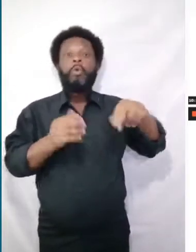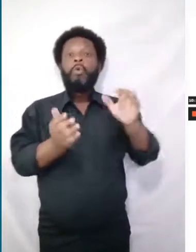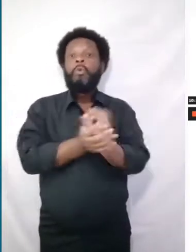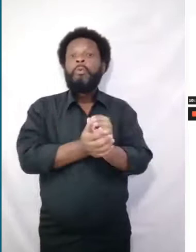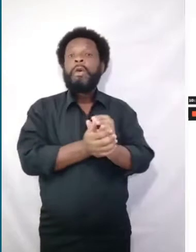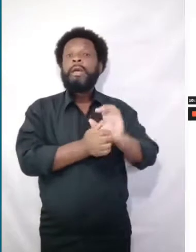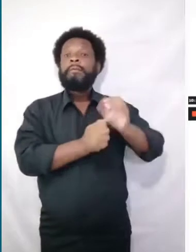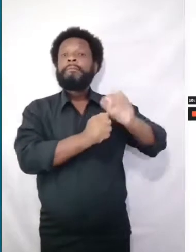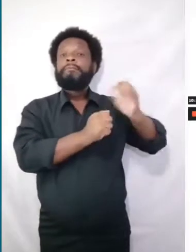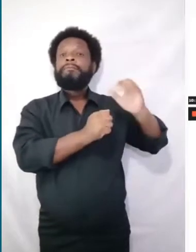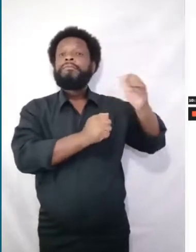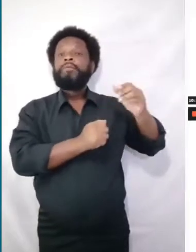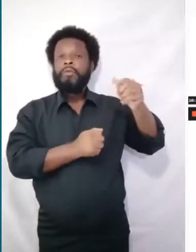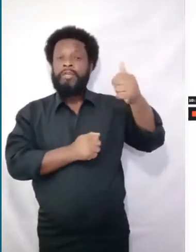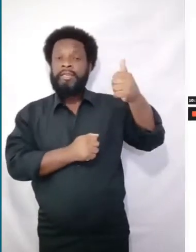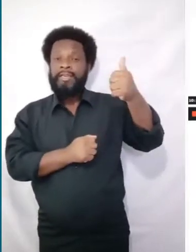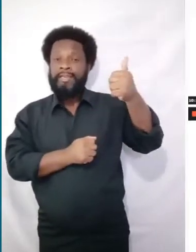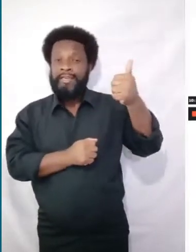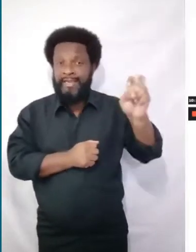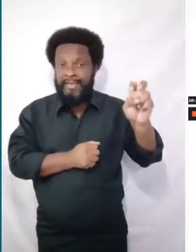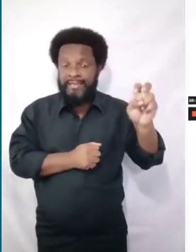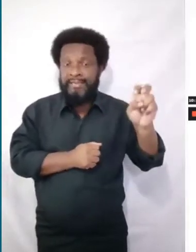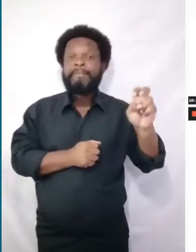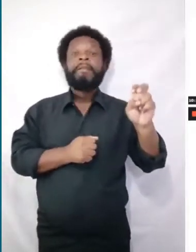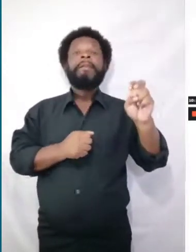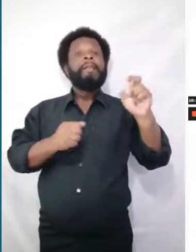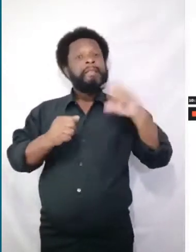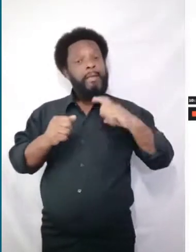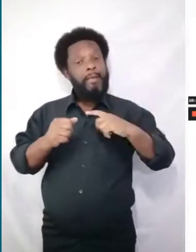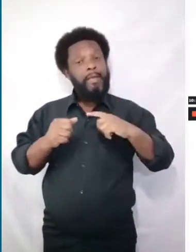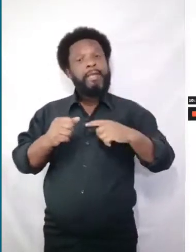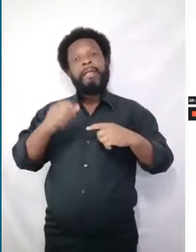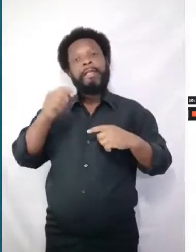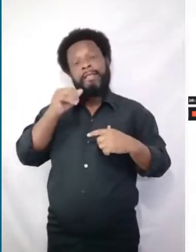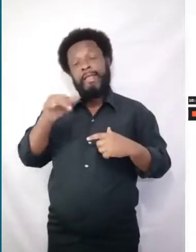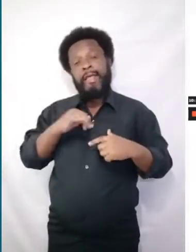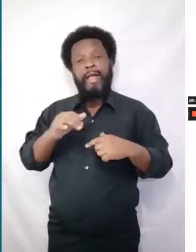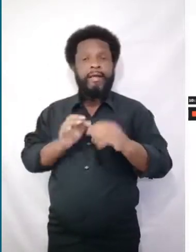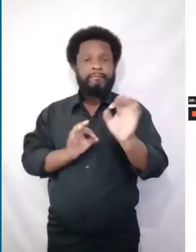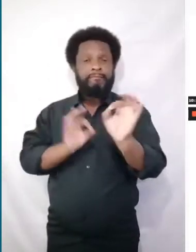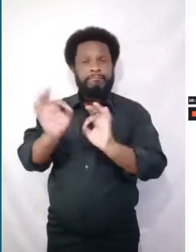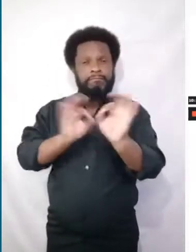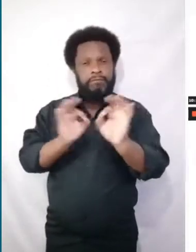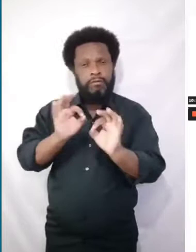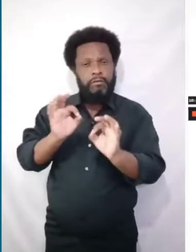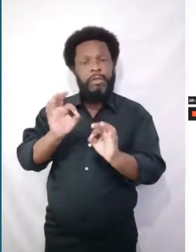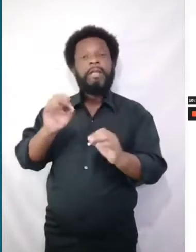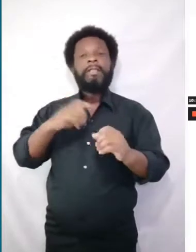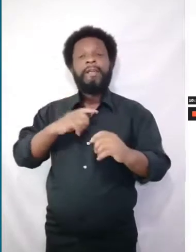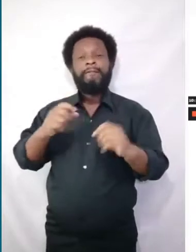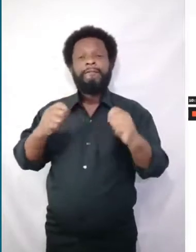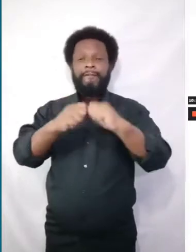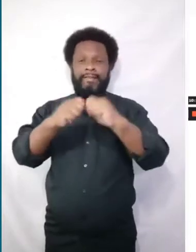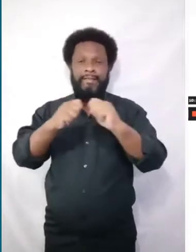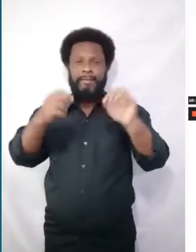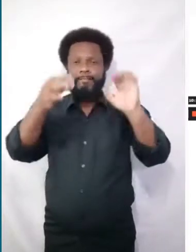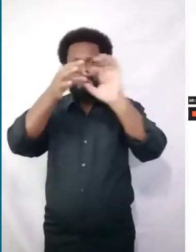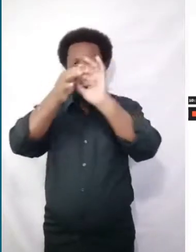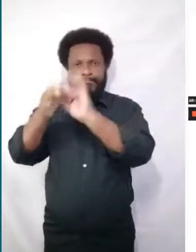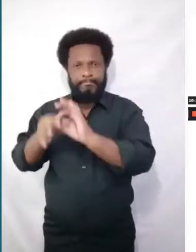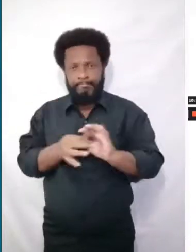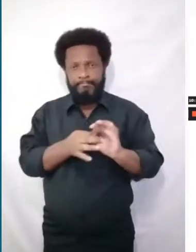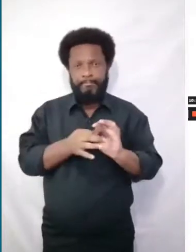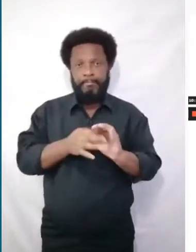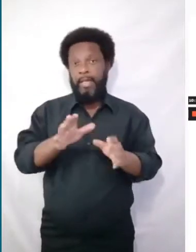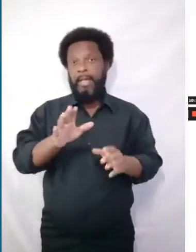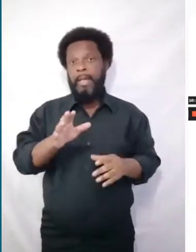aí. Bem, nitrogênio, grupo 15, 5 elétrons na camada de valência, hidrogênio 1 elétron na camada de valência. Mantém a fórmula eletrônica, né,